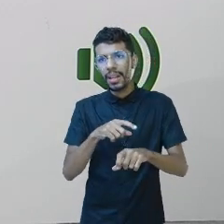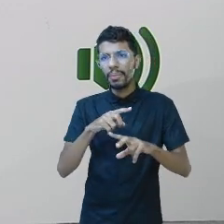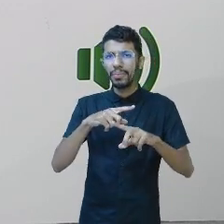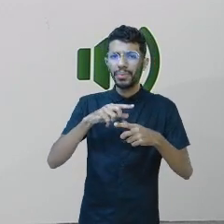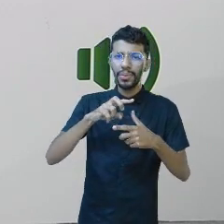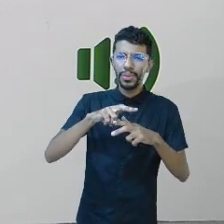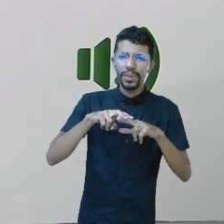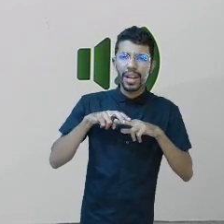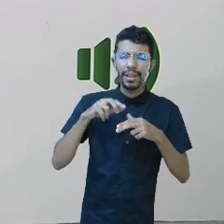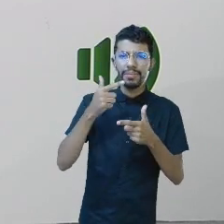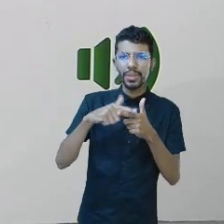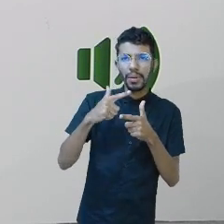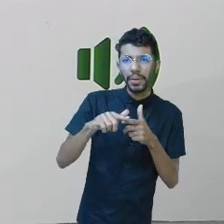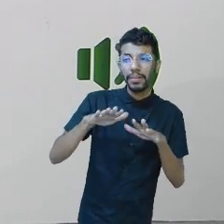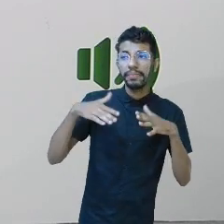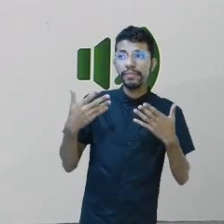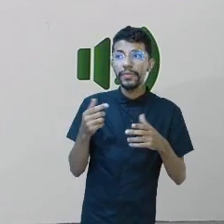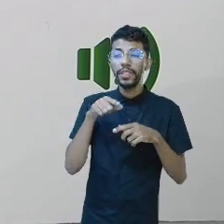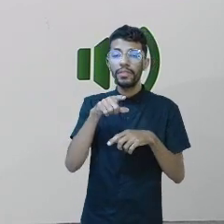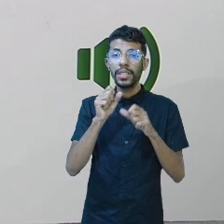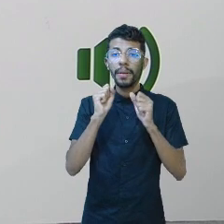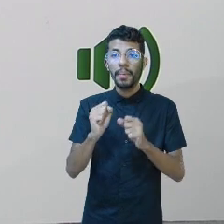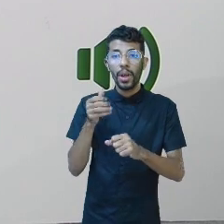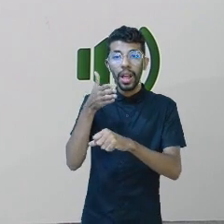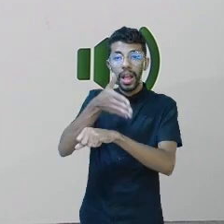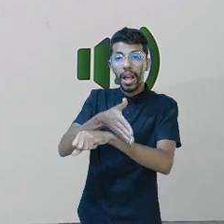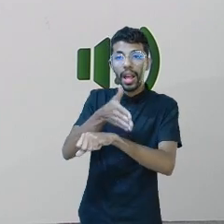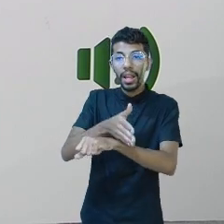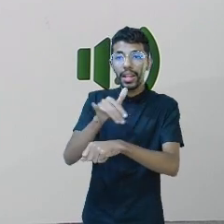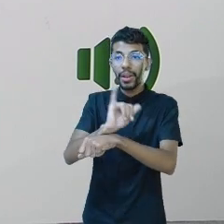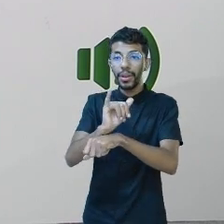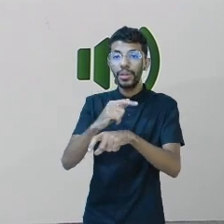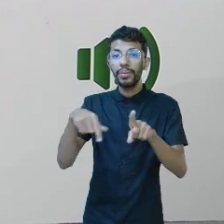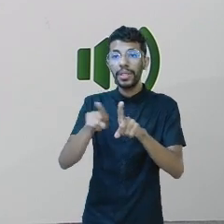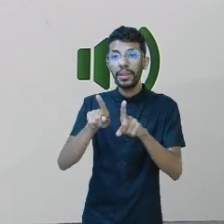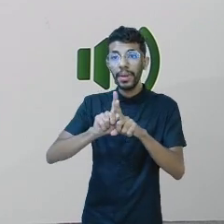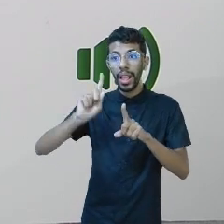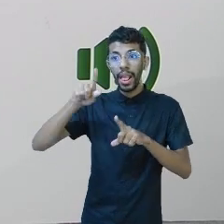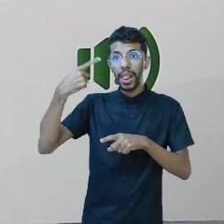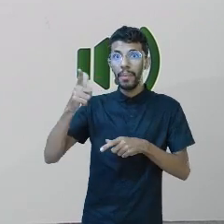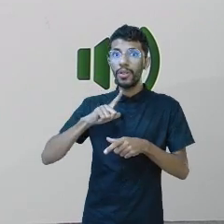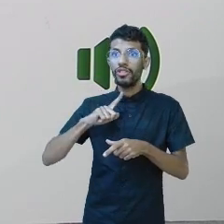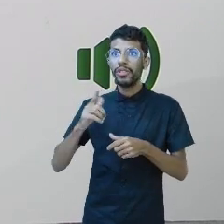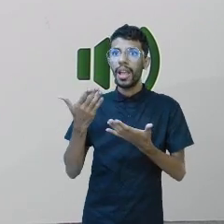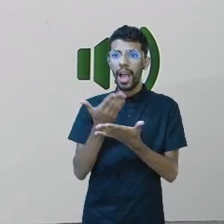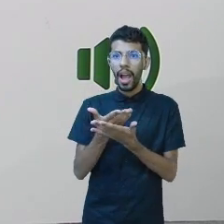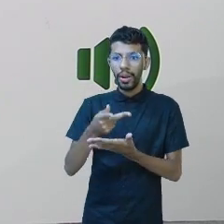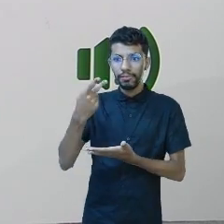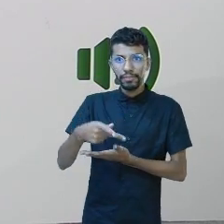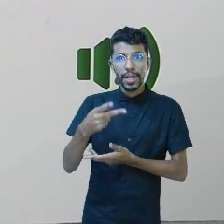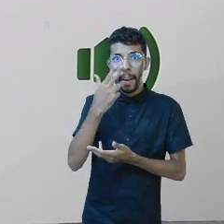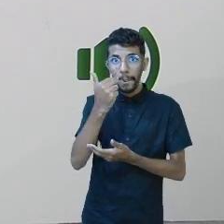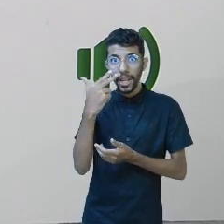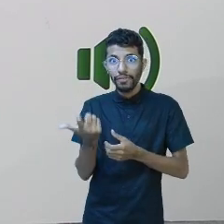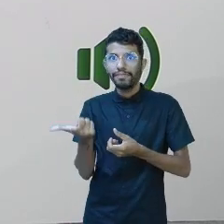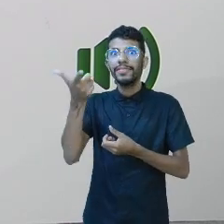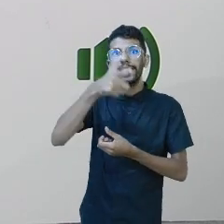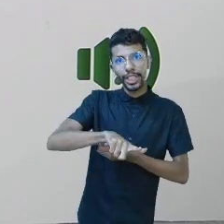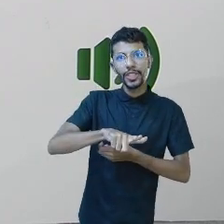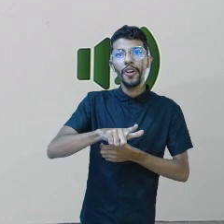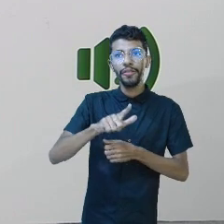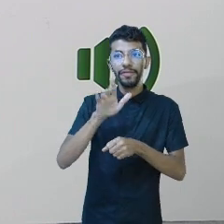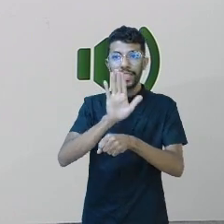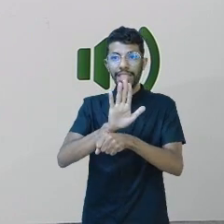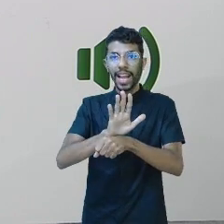pelo YouTube também, que mais tarde nós temos reprise dessas aulas, tá bom? Vai ser sempre uma alegria contar